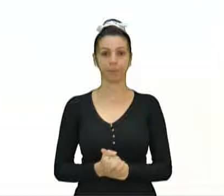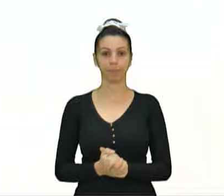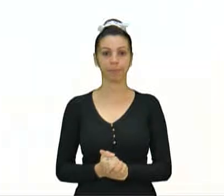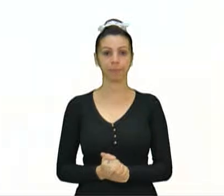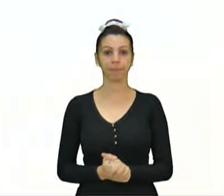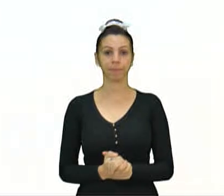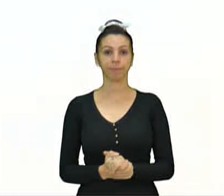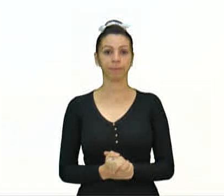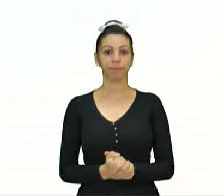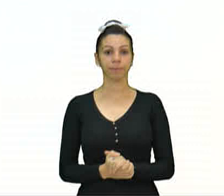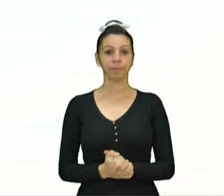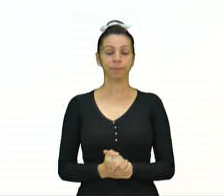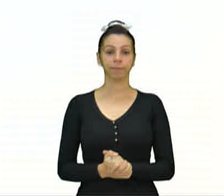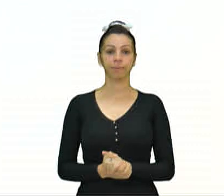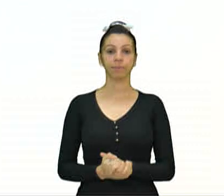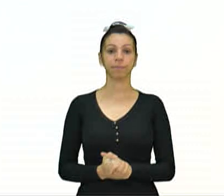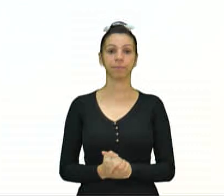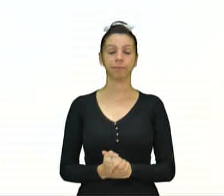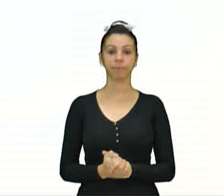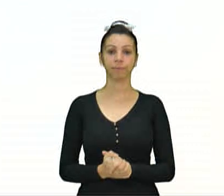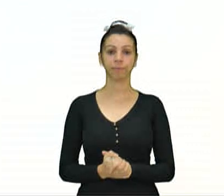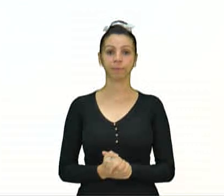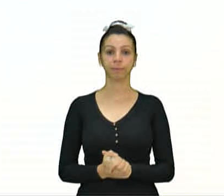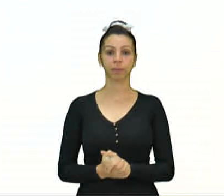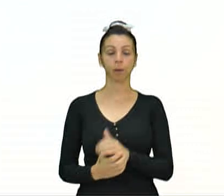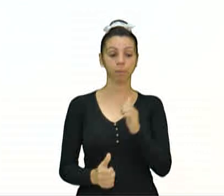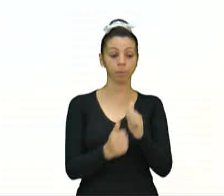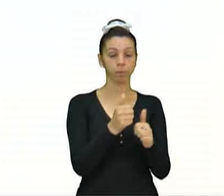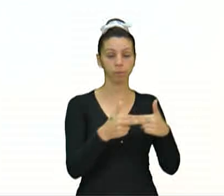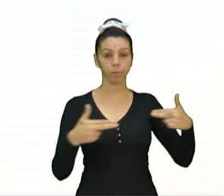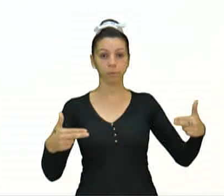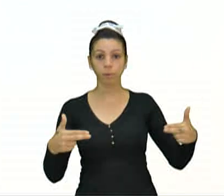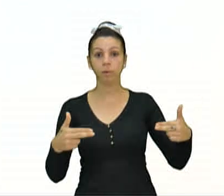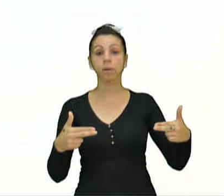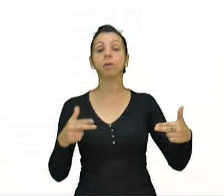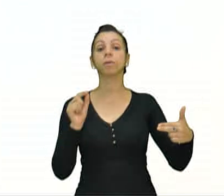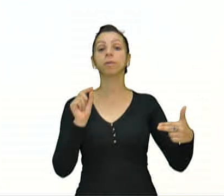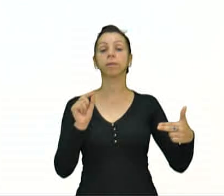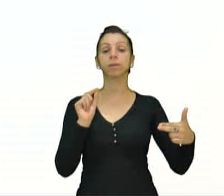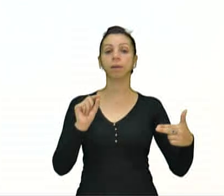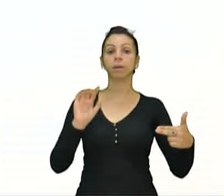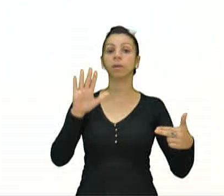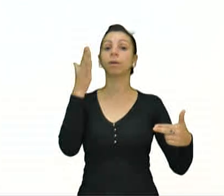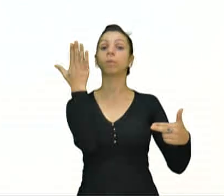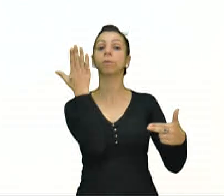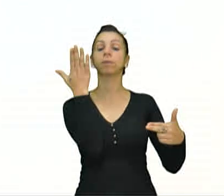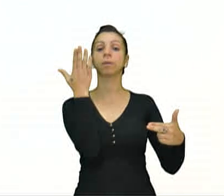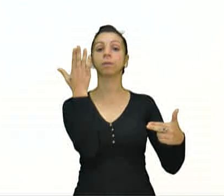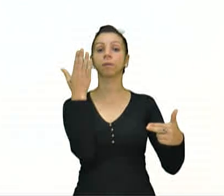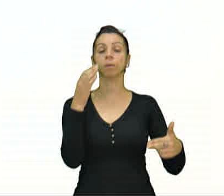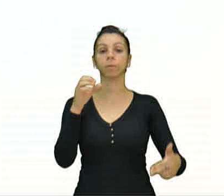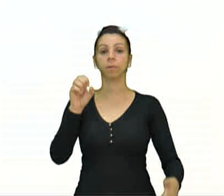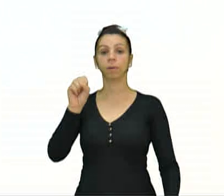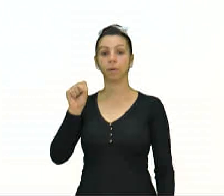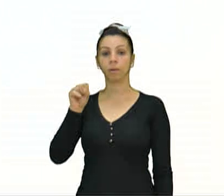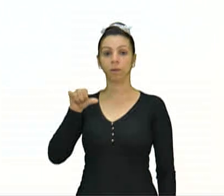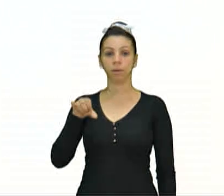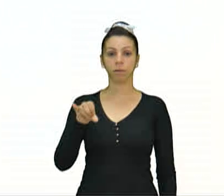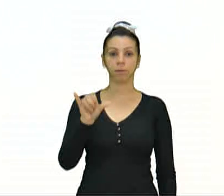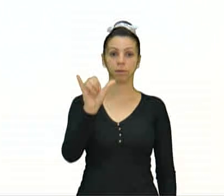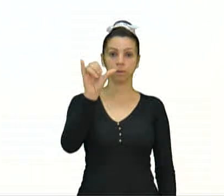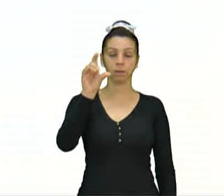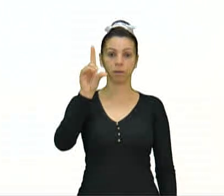older. Os jogos que aconteceram na cidade de Sydney, lá na Austrália, que foi mais antiga, né,